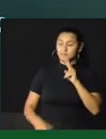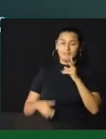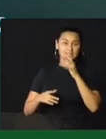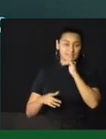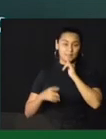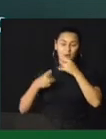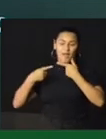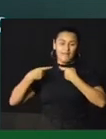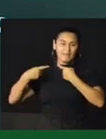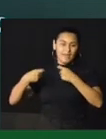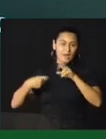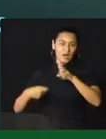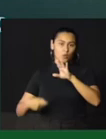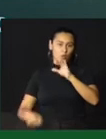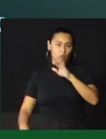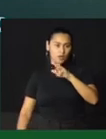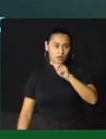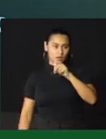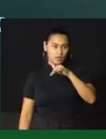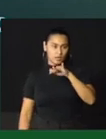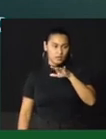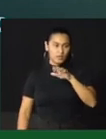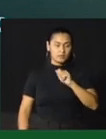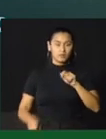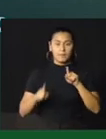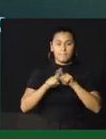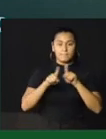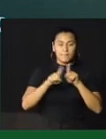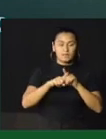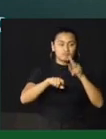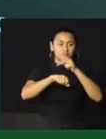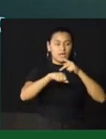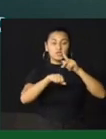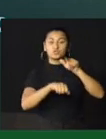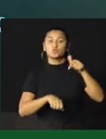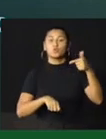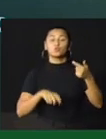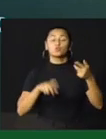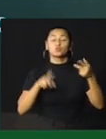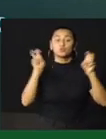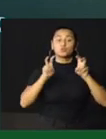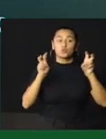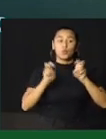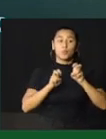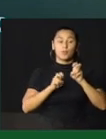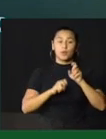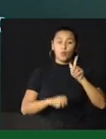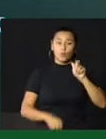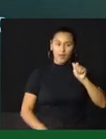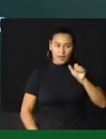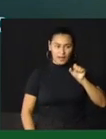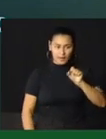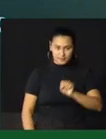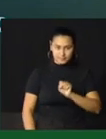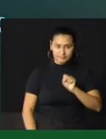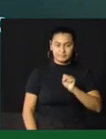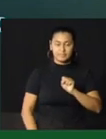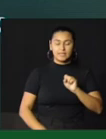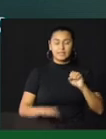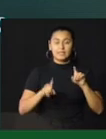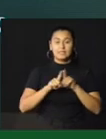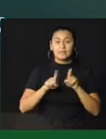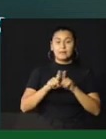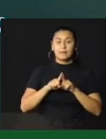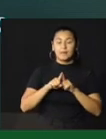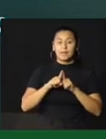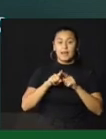Ucrânia da Rússia com a Europa eh na questão envolvendo a questão do gás a necessidade da Europa de buscar